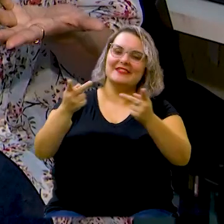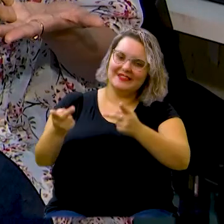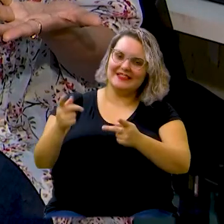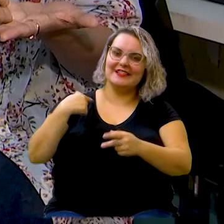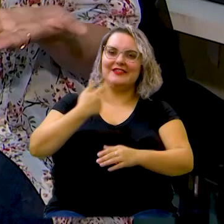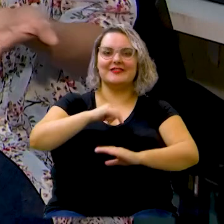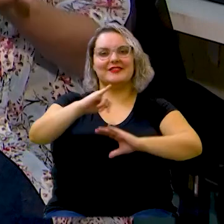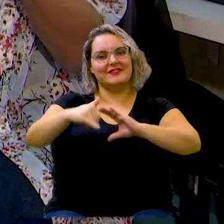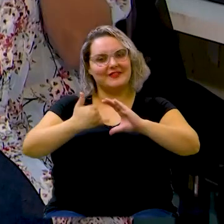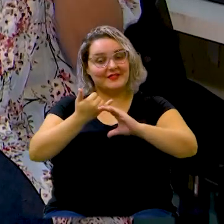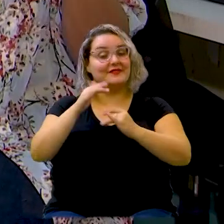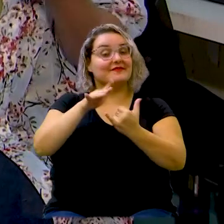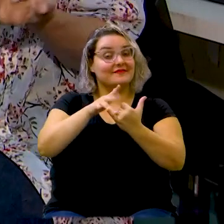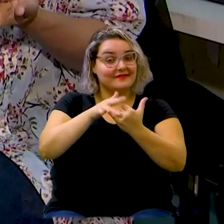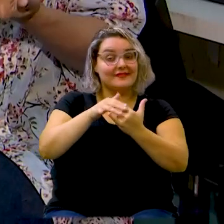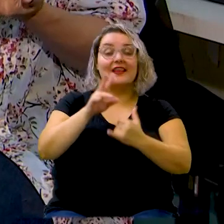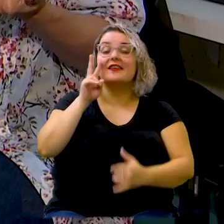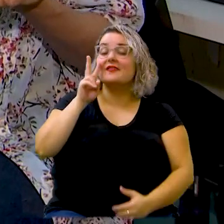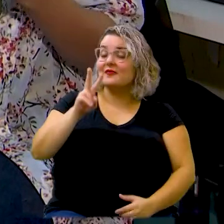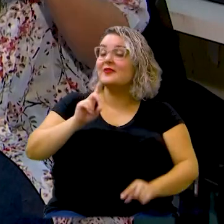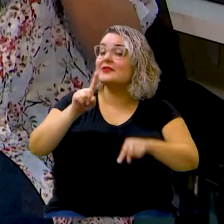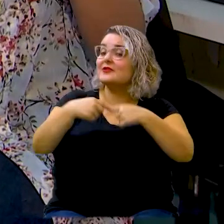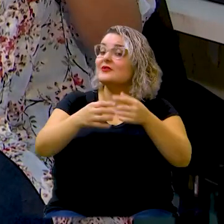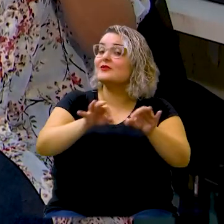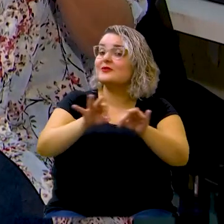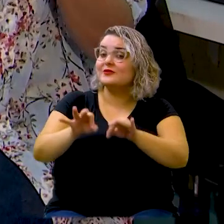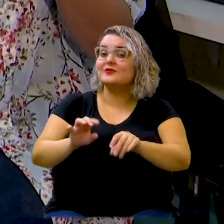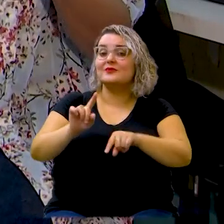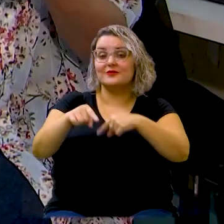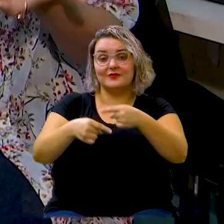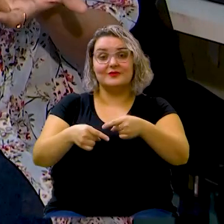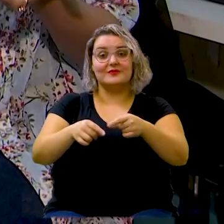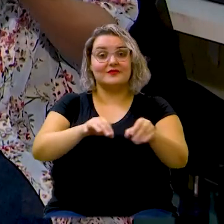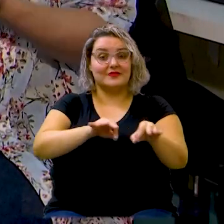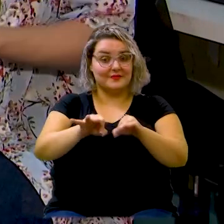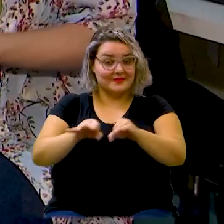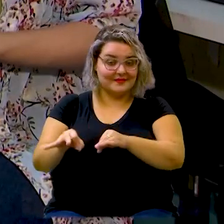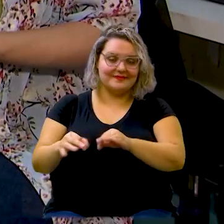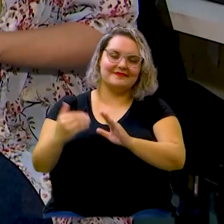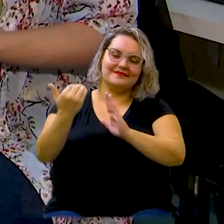visitar o nosso canal do YouTube, assistir os nossos outros programas, os nossos outros